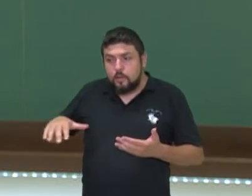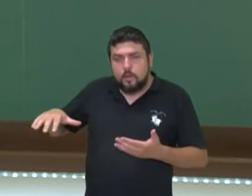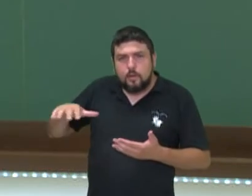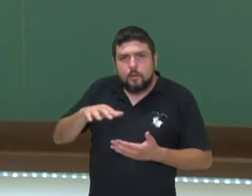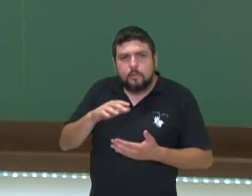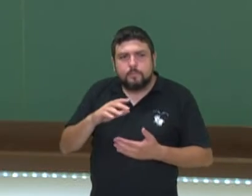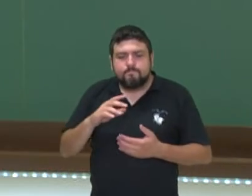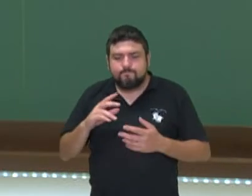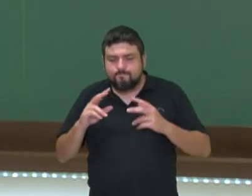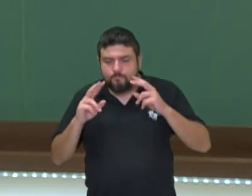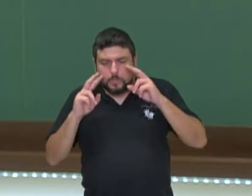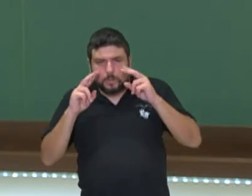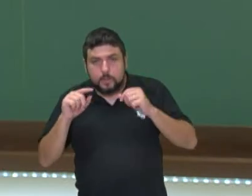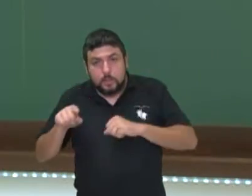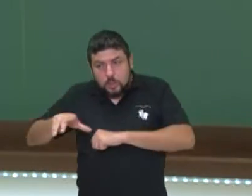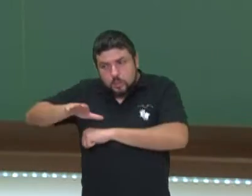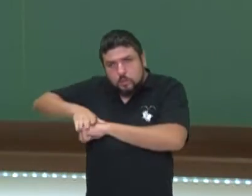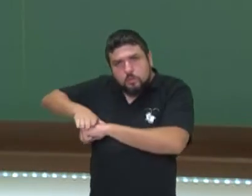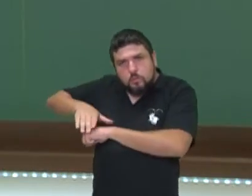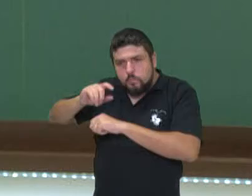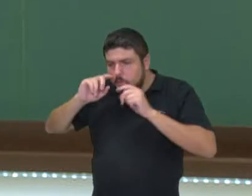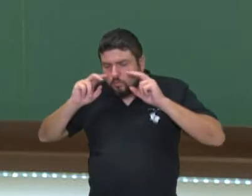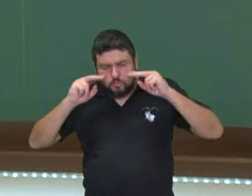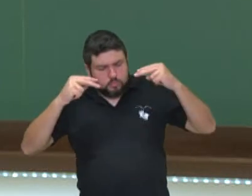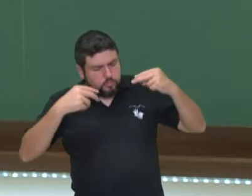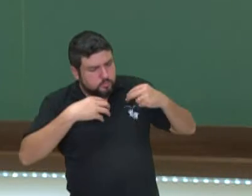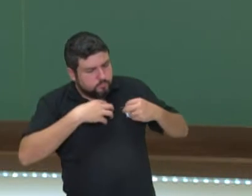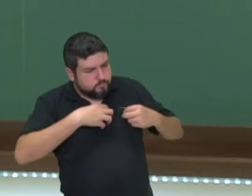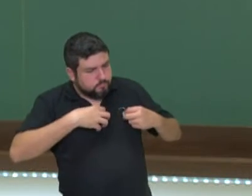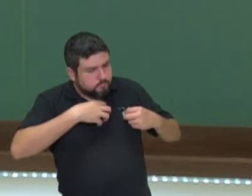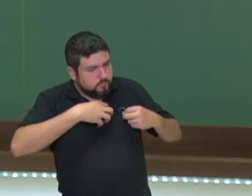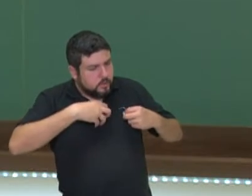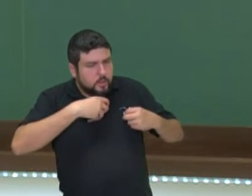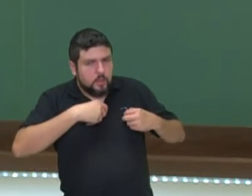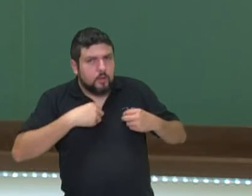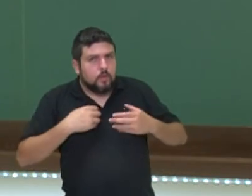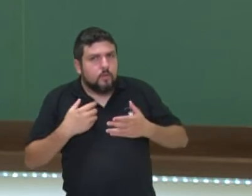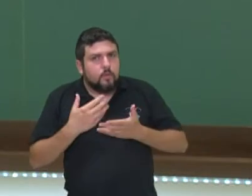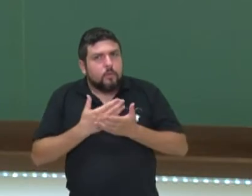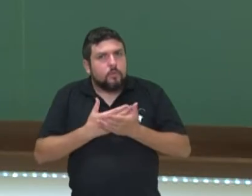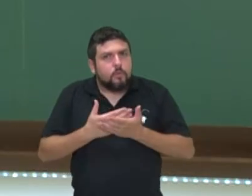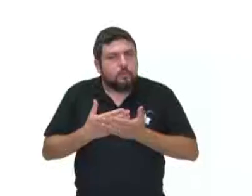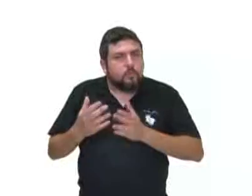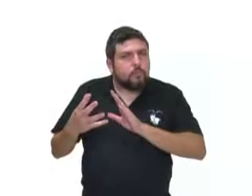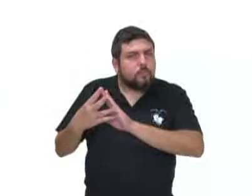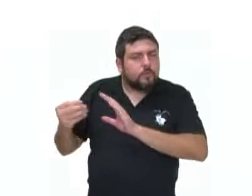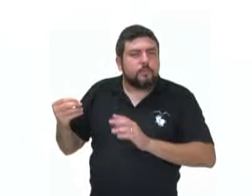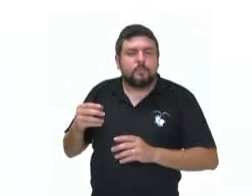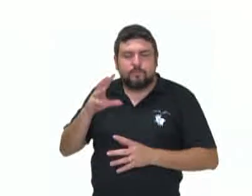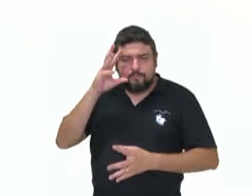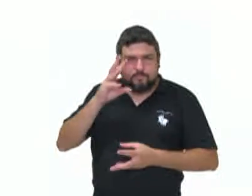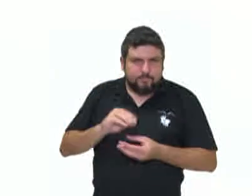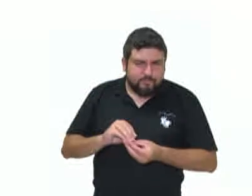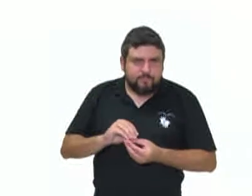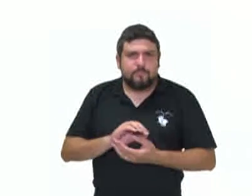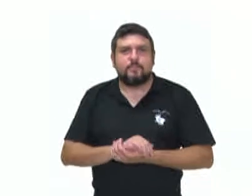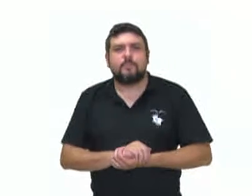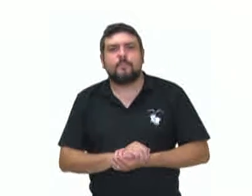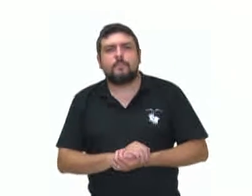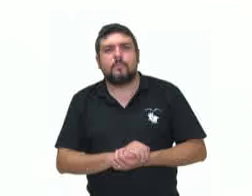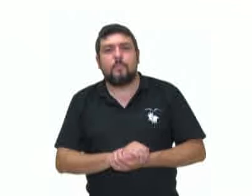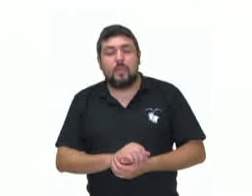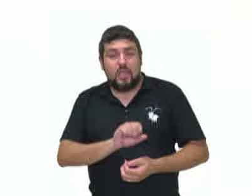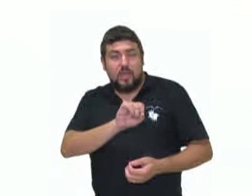tomar como exemplo essa minha conduta e passar a fazer a mesma coisa. E um reflexo dessa ação no mundo Se